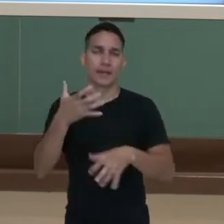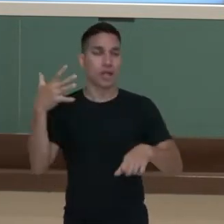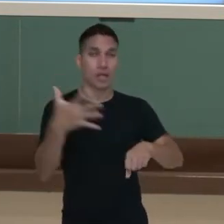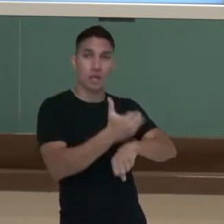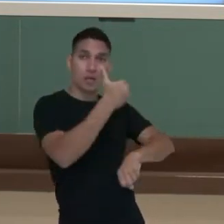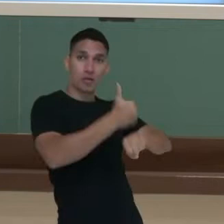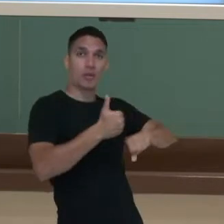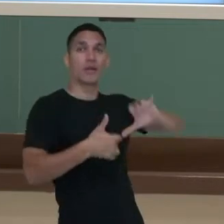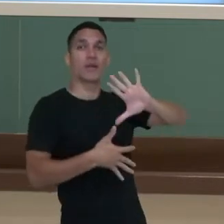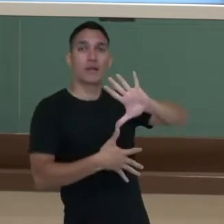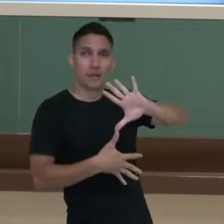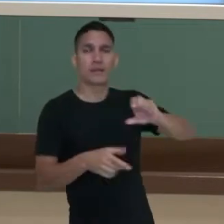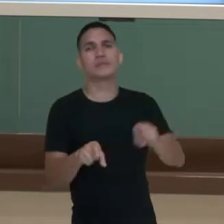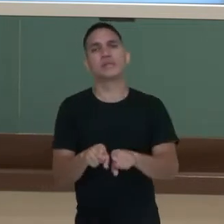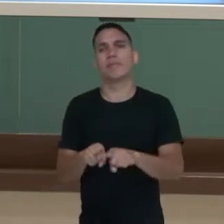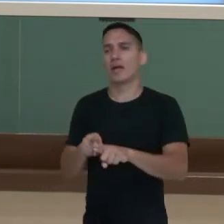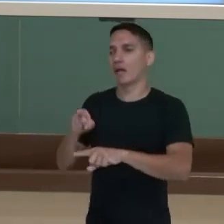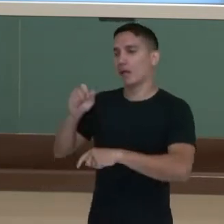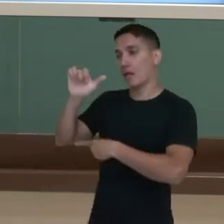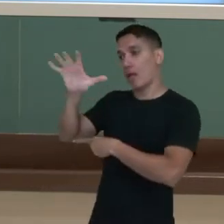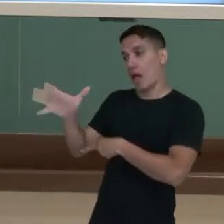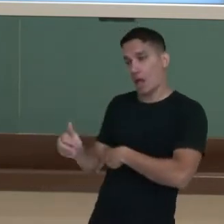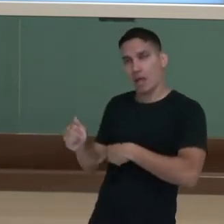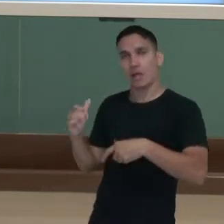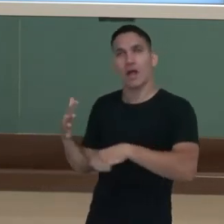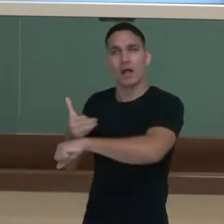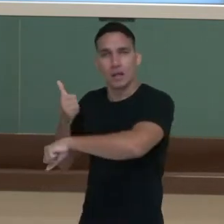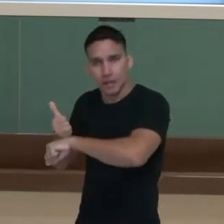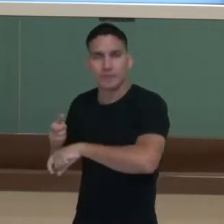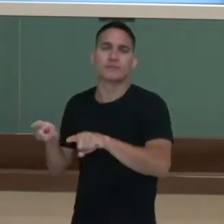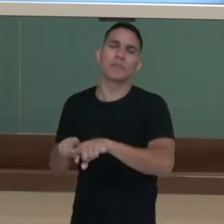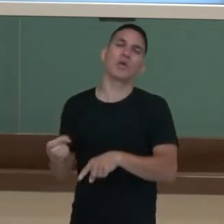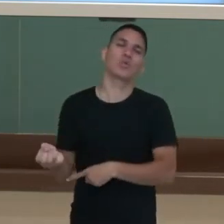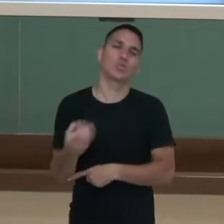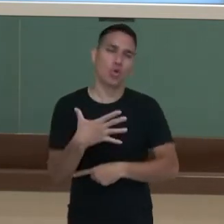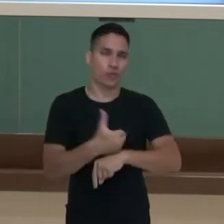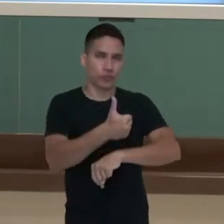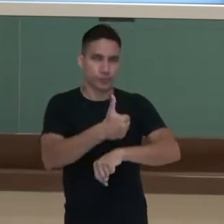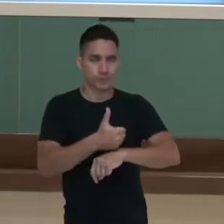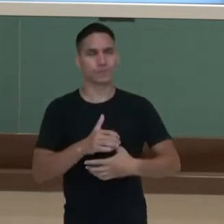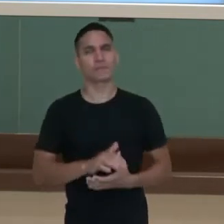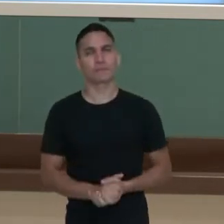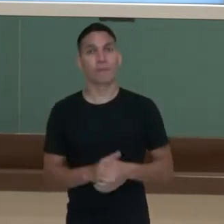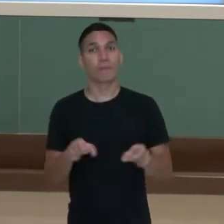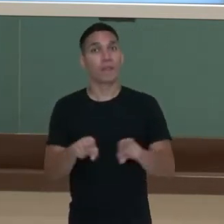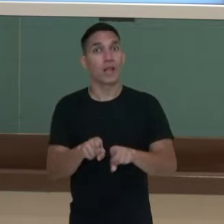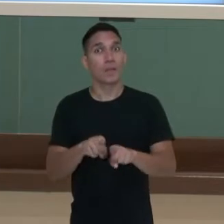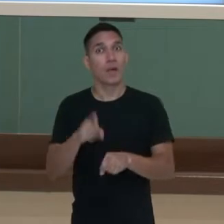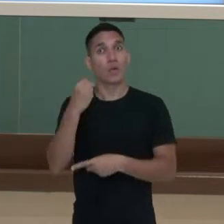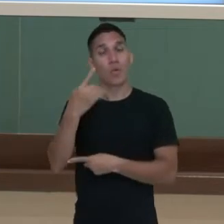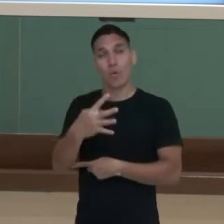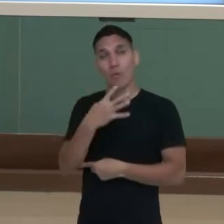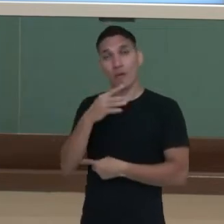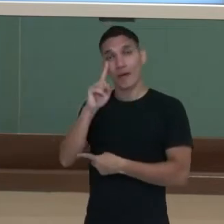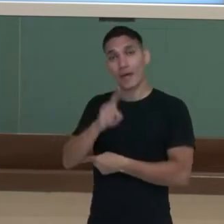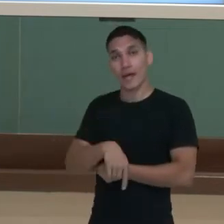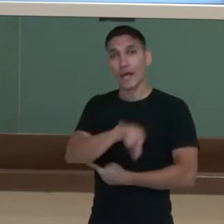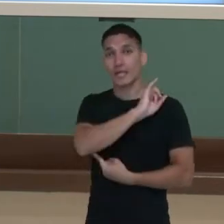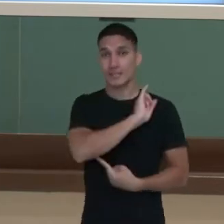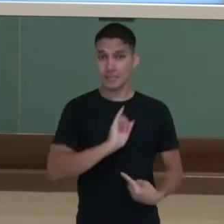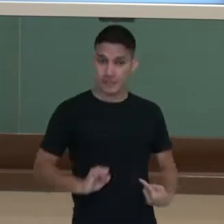Américas, colonialismo na África, o neocolonialismo também. E que ficou conhecido então como imperialismo